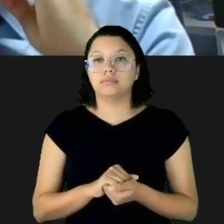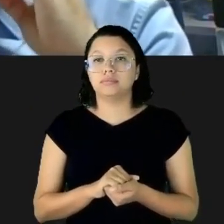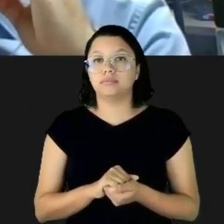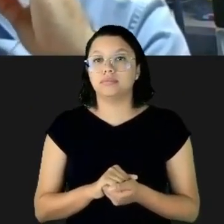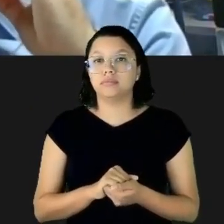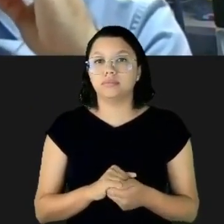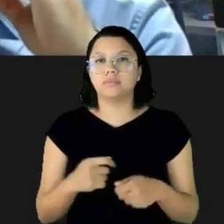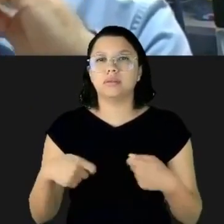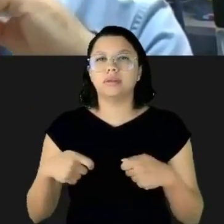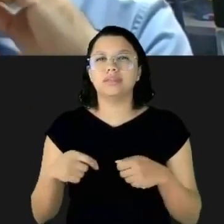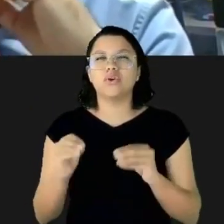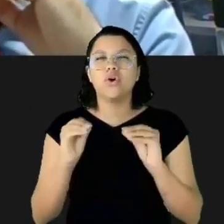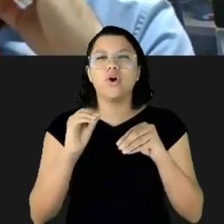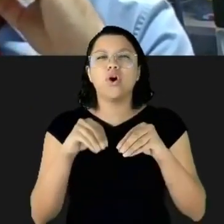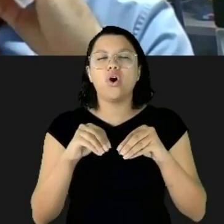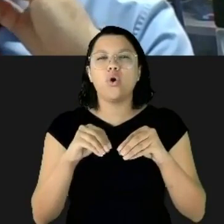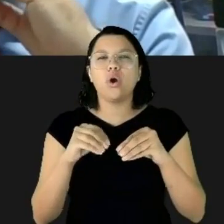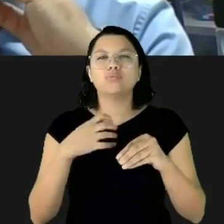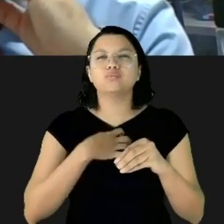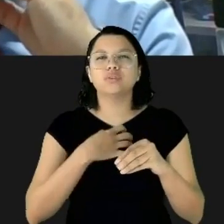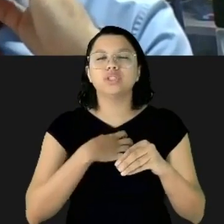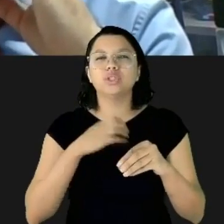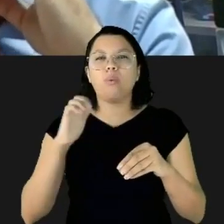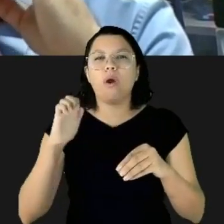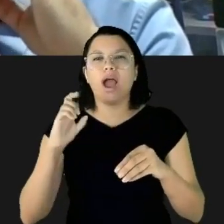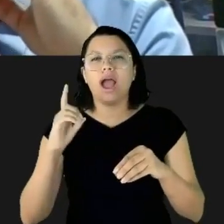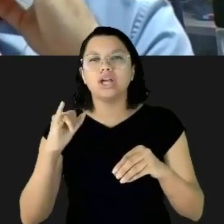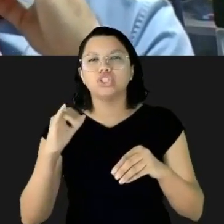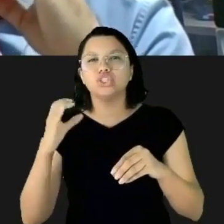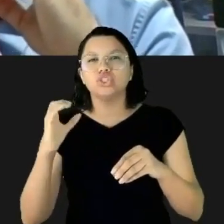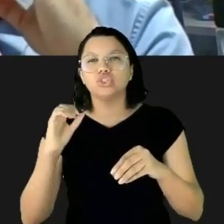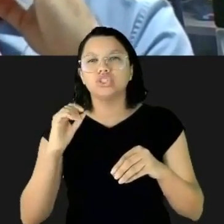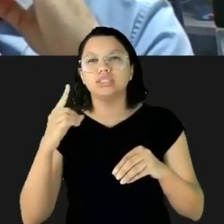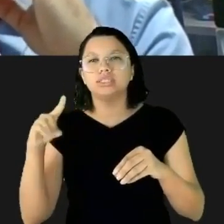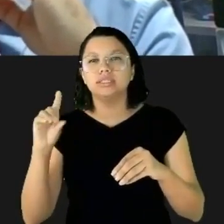tem que estar em modo edição mas eu não estou conseguindo editar aqui porque eu estou